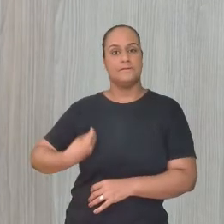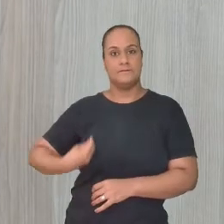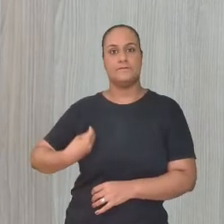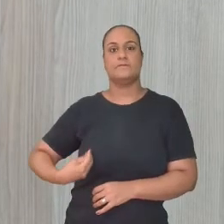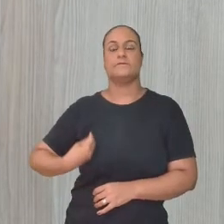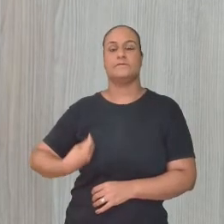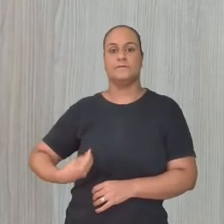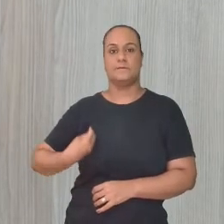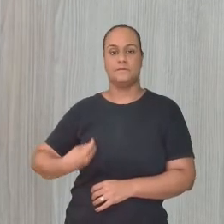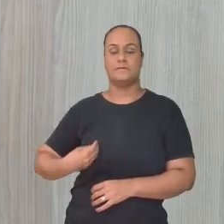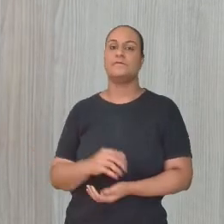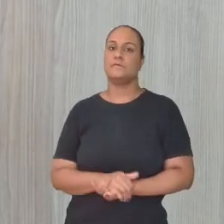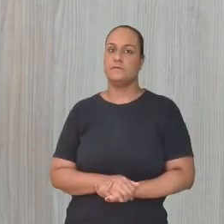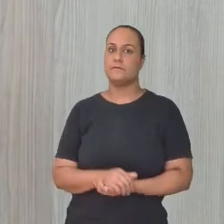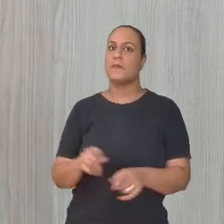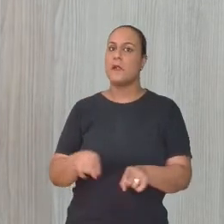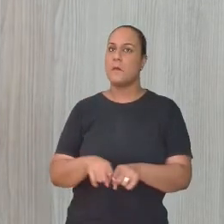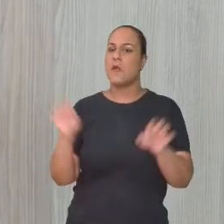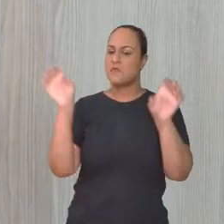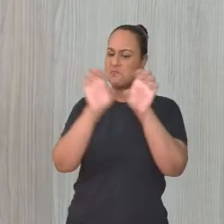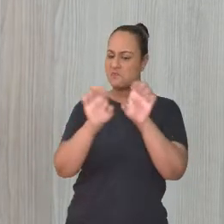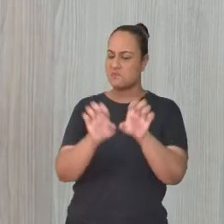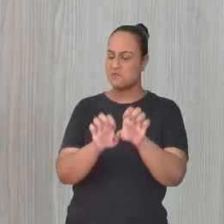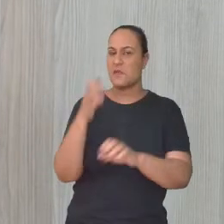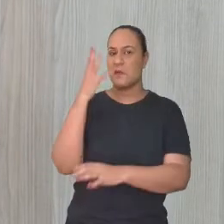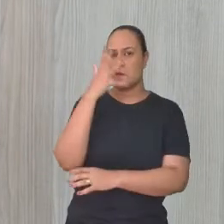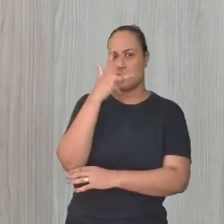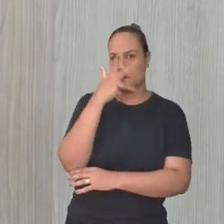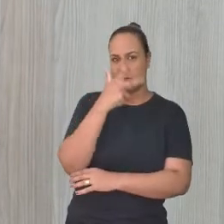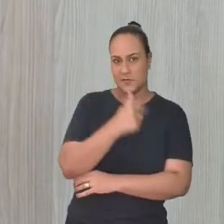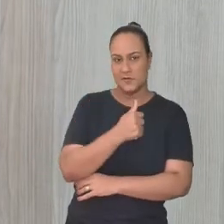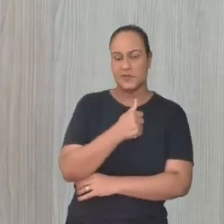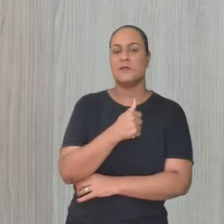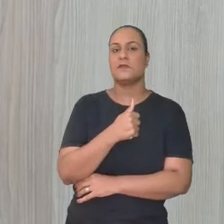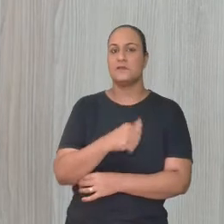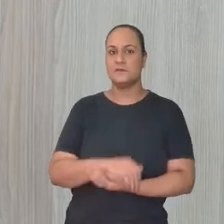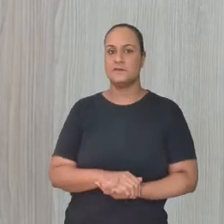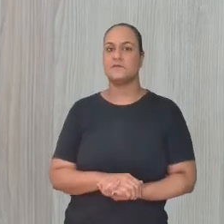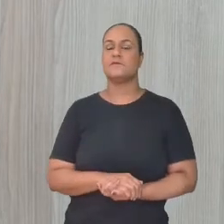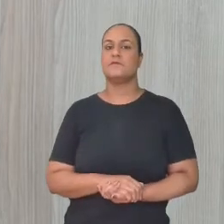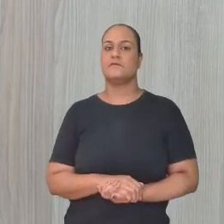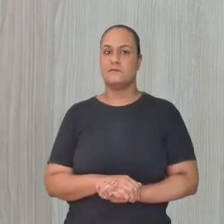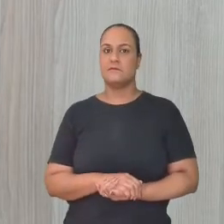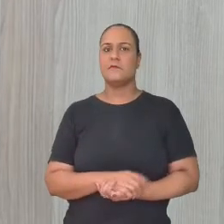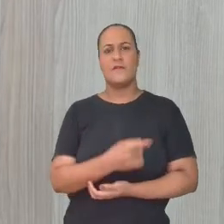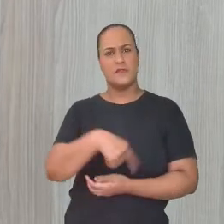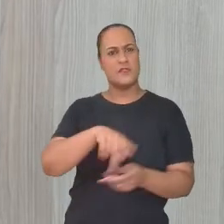mais recente, o que não deixa também de ser uma estrutura bonita para você ir lá, passear, né? Quem